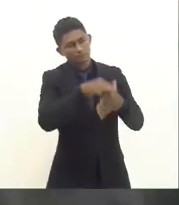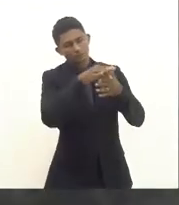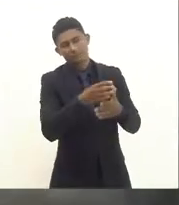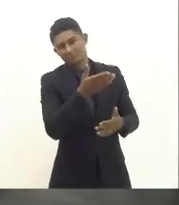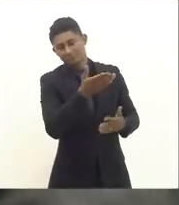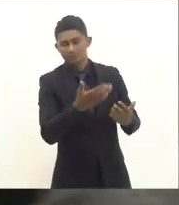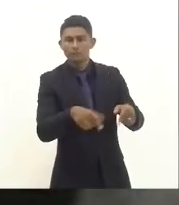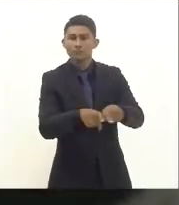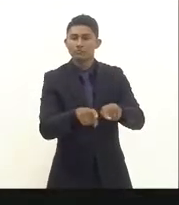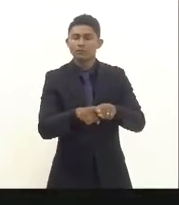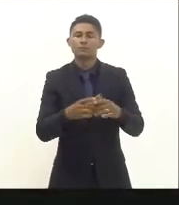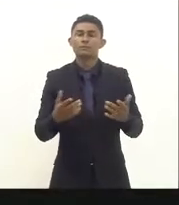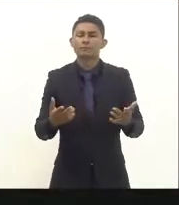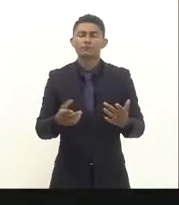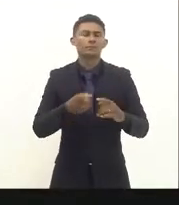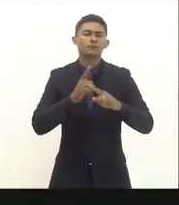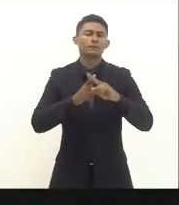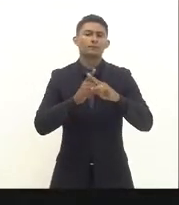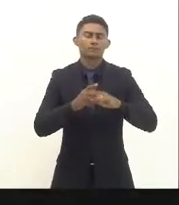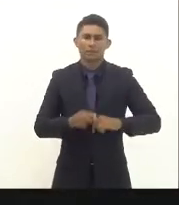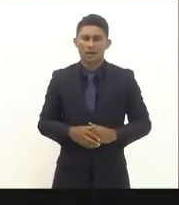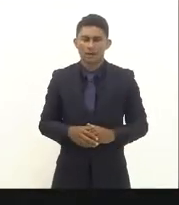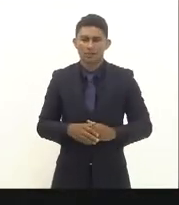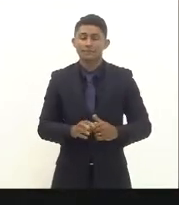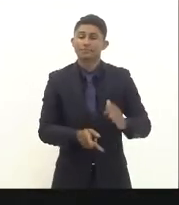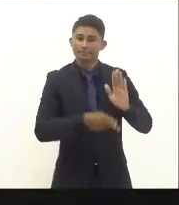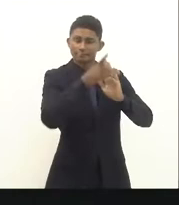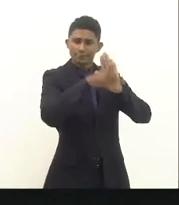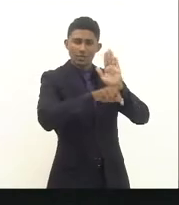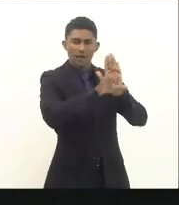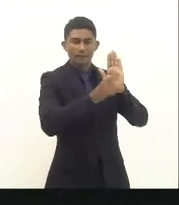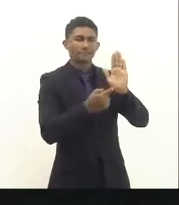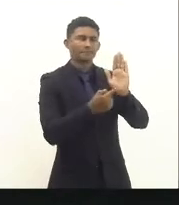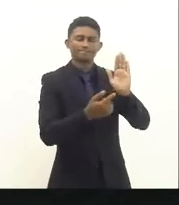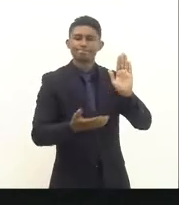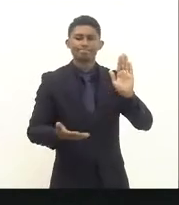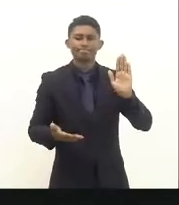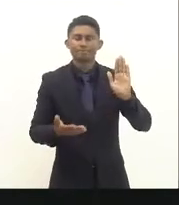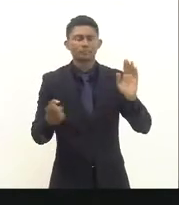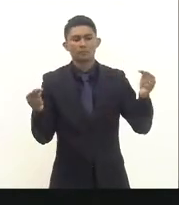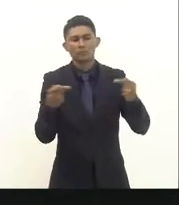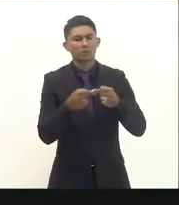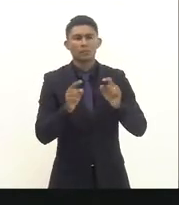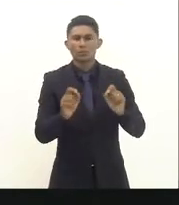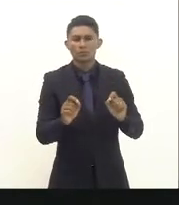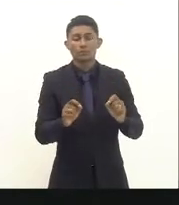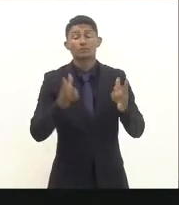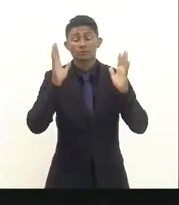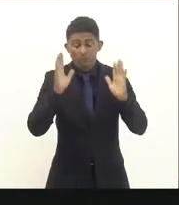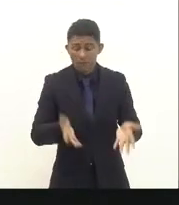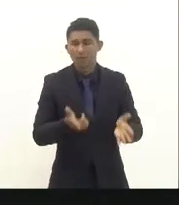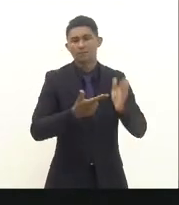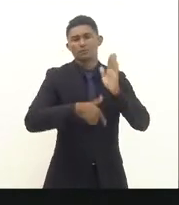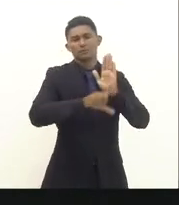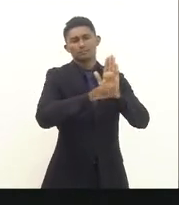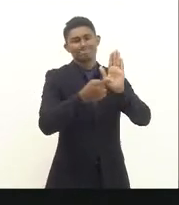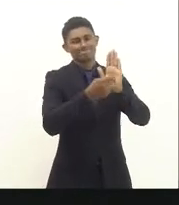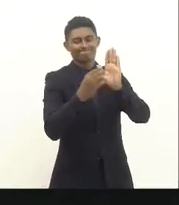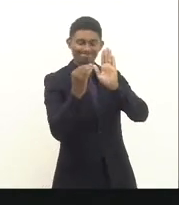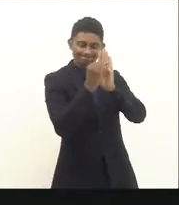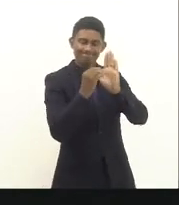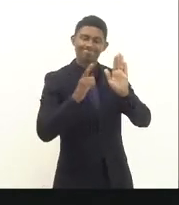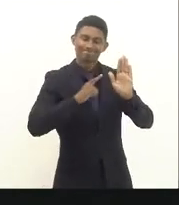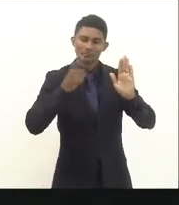porque nada mais é está tratando né do que já está prevista em inglês